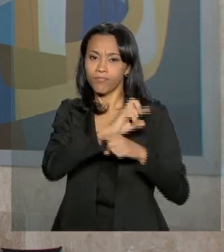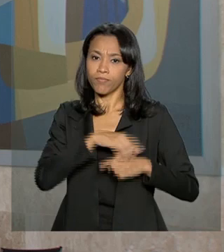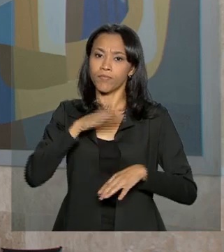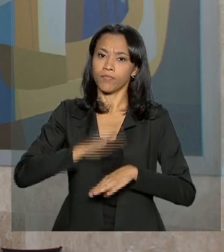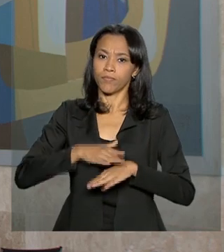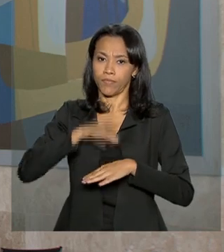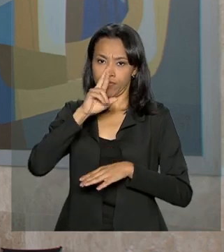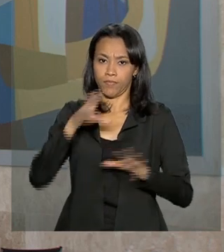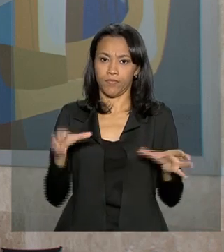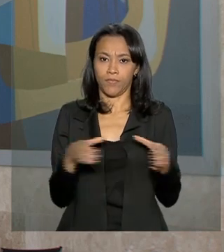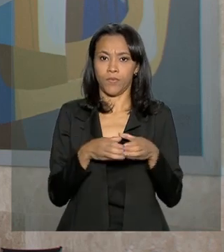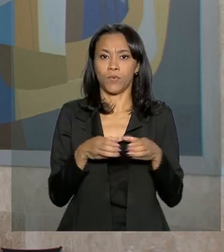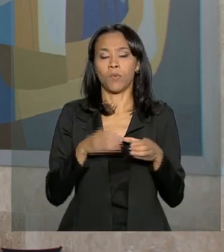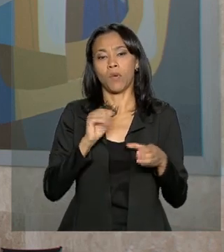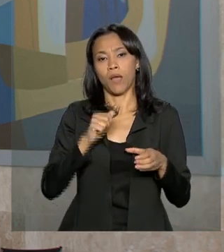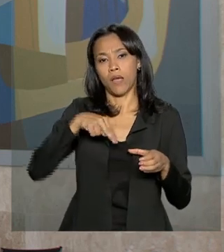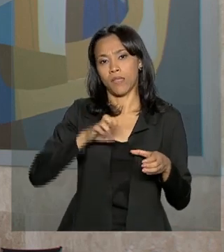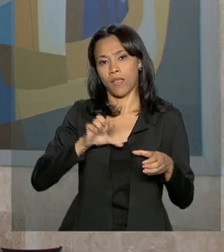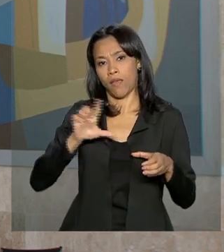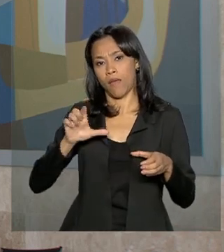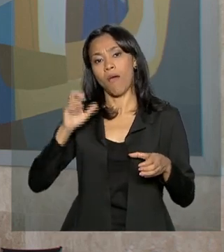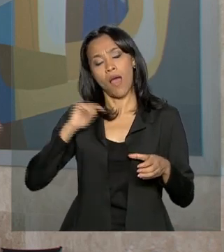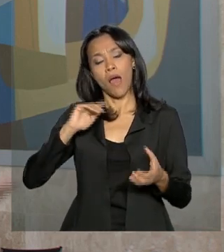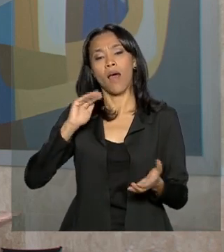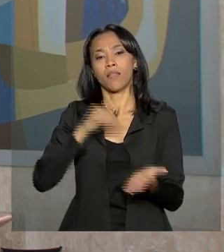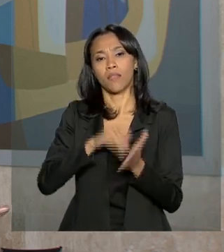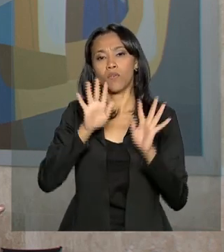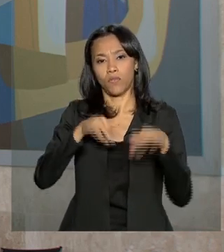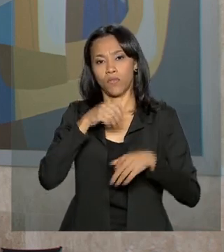força-tarefa até o final deste ano. A gente fica por aqui,